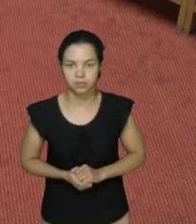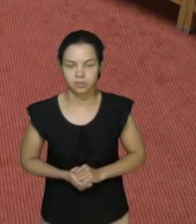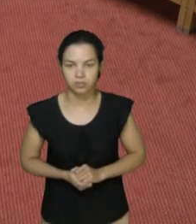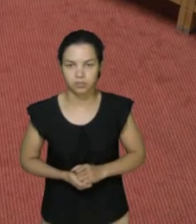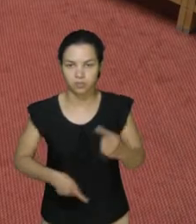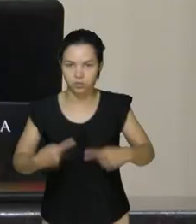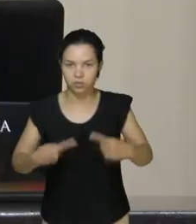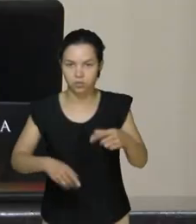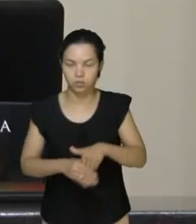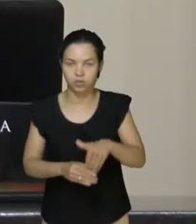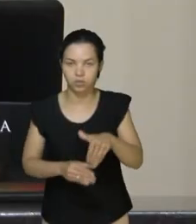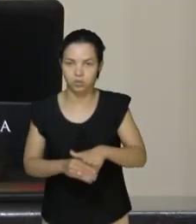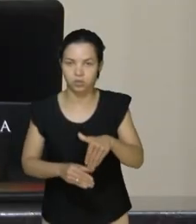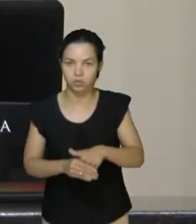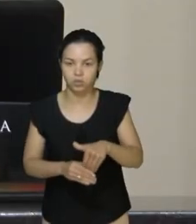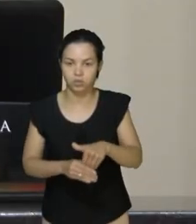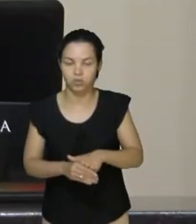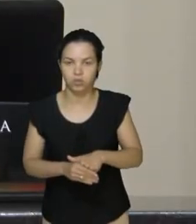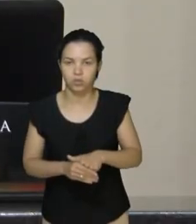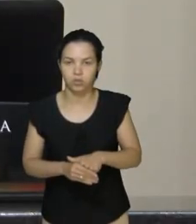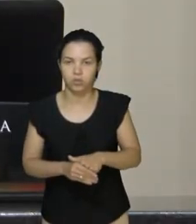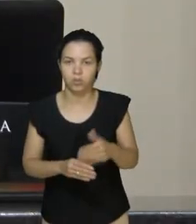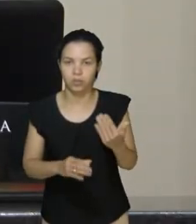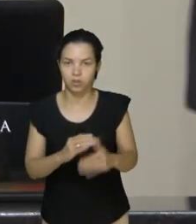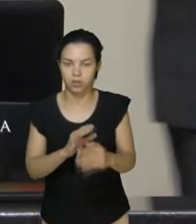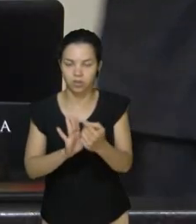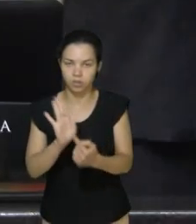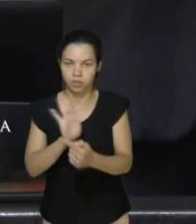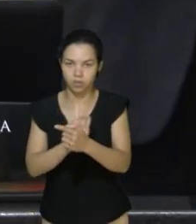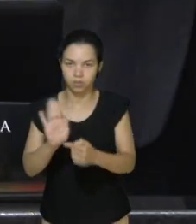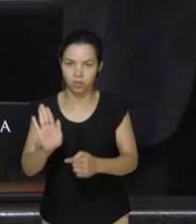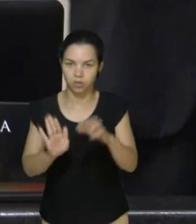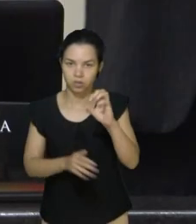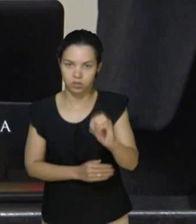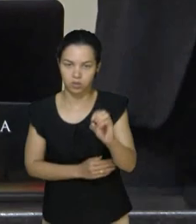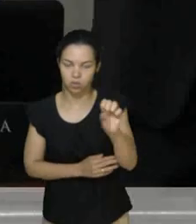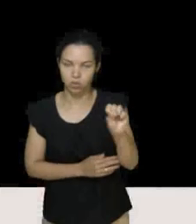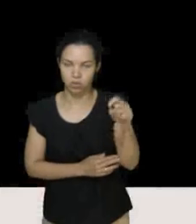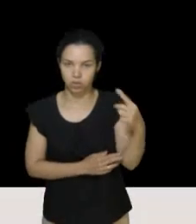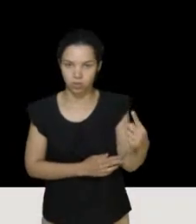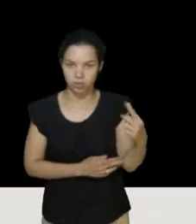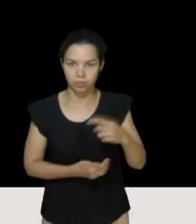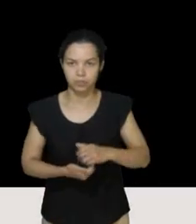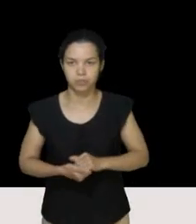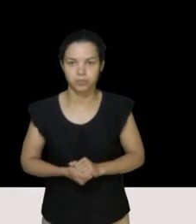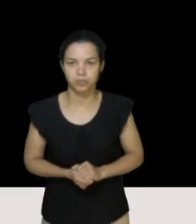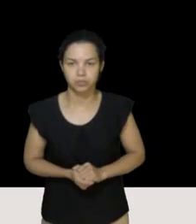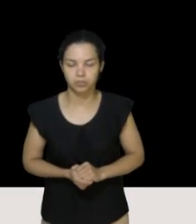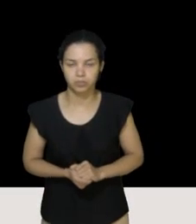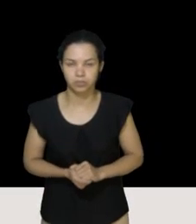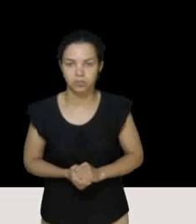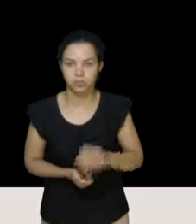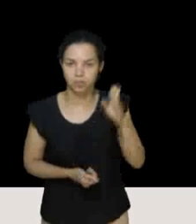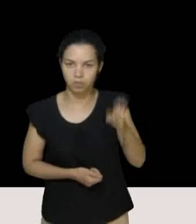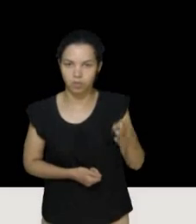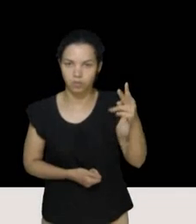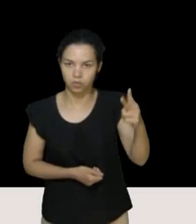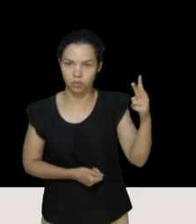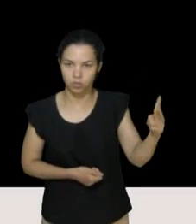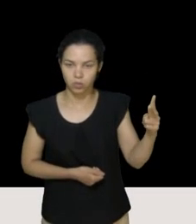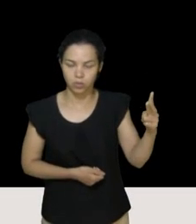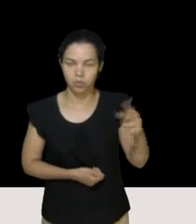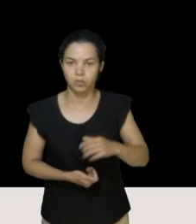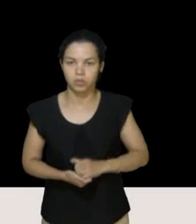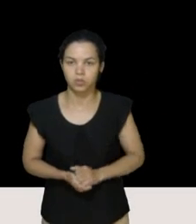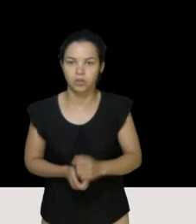Discussão e votação em turno único da mensagem de veto 081 para 2022, veto parcial